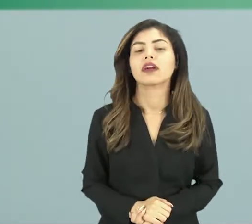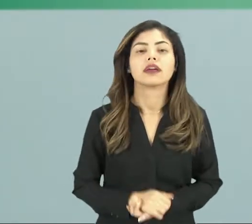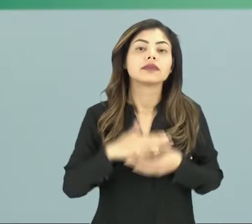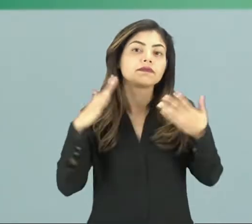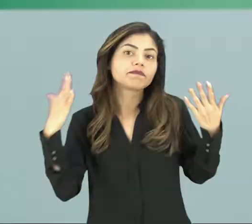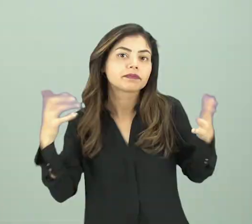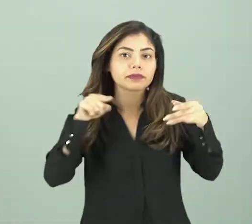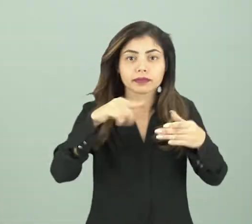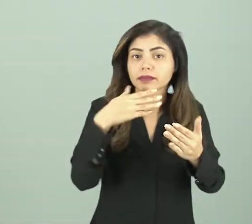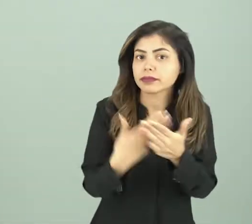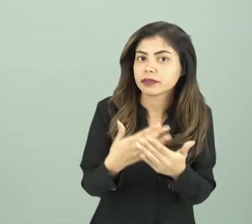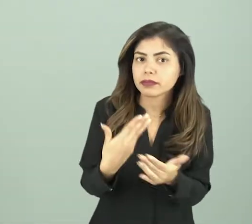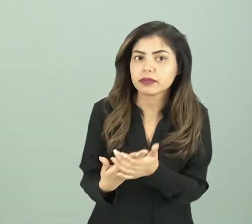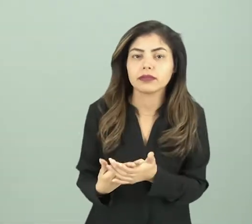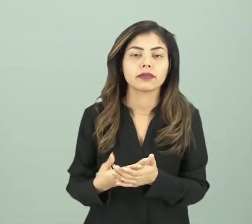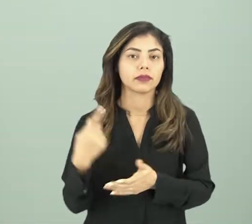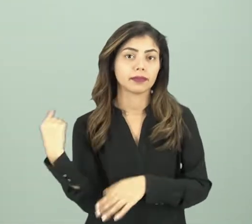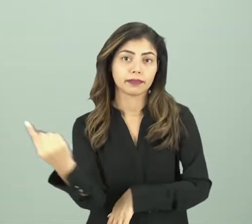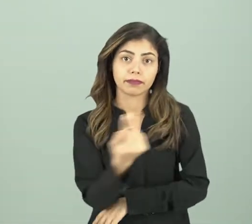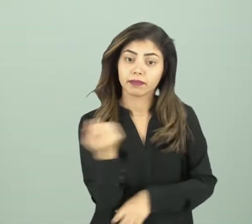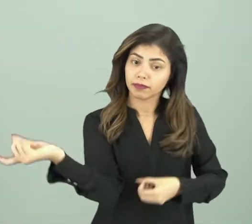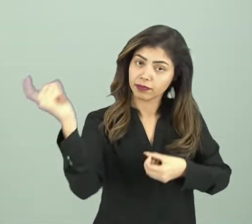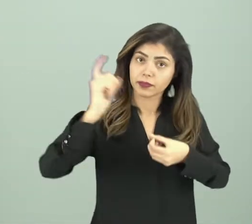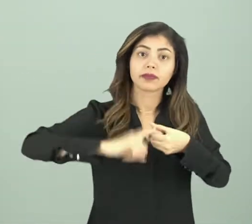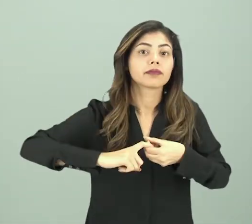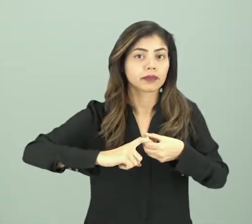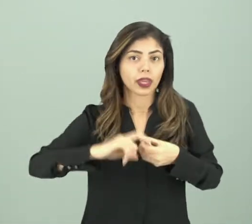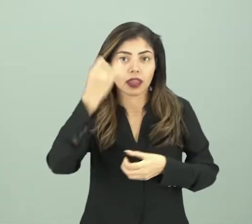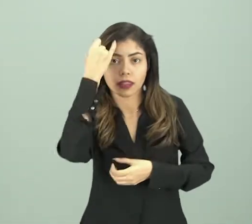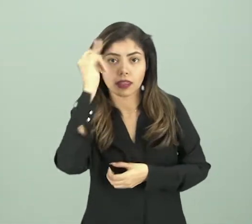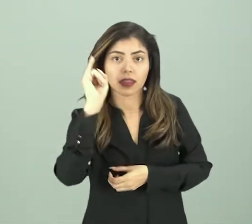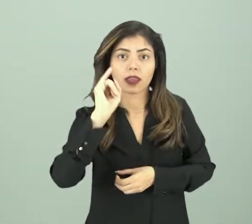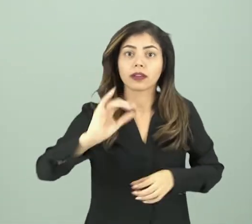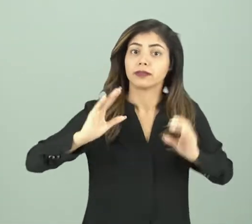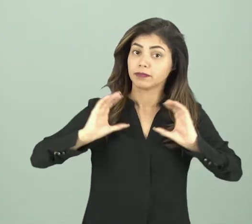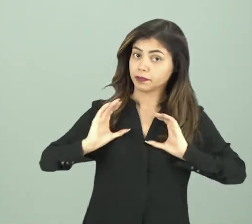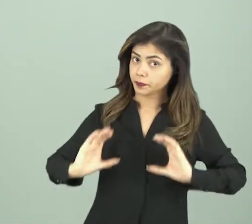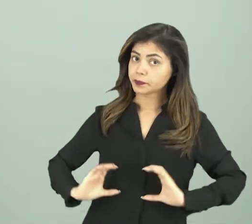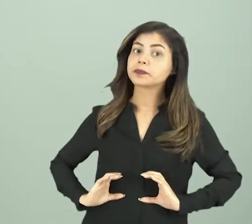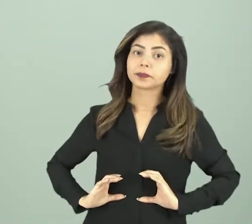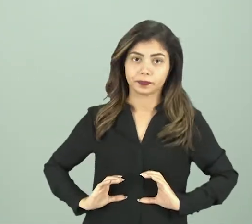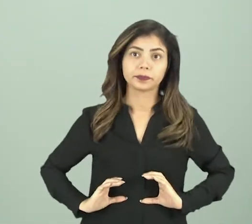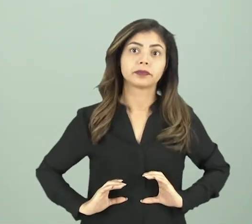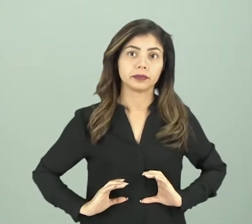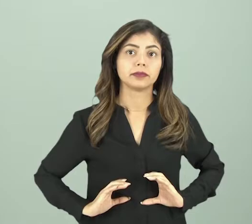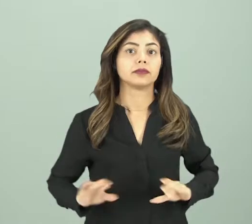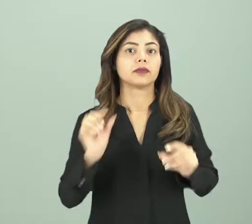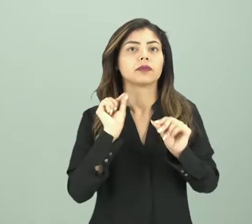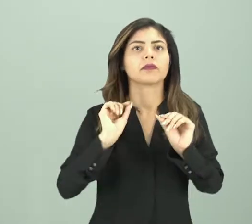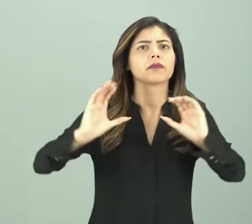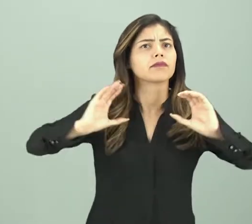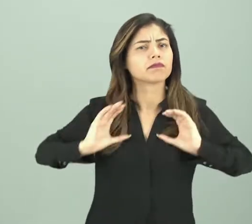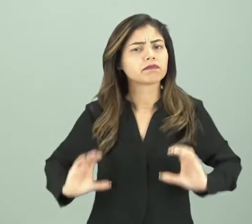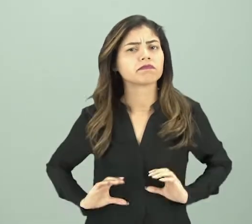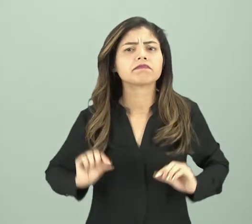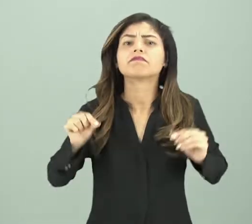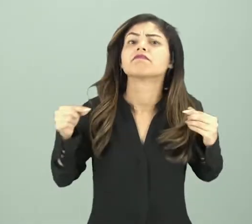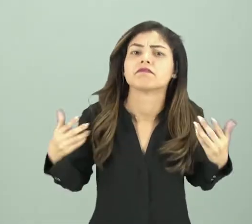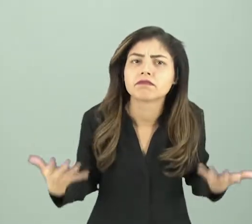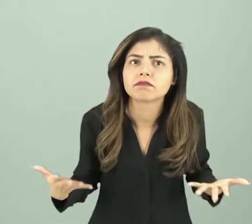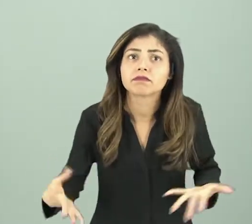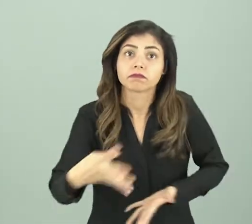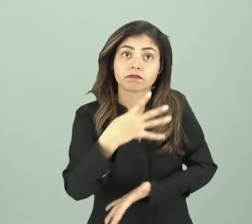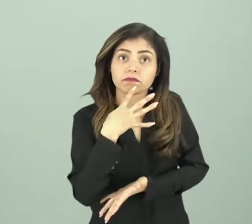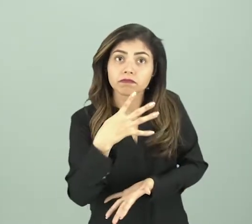Então, nessa aula, a gente vai retomar a ideia de cidadania. E a cidadania é o quê?